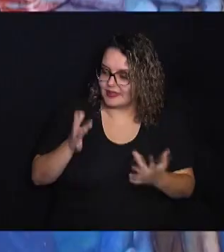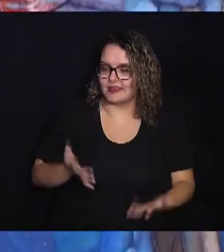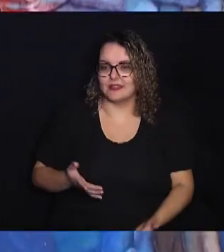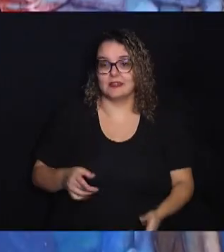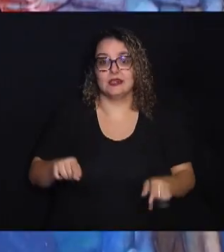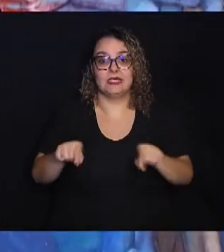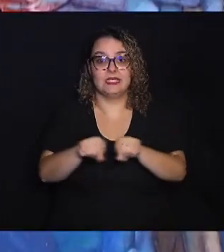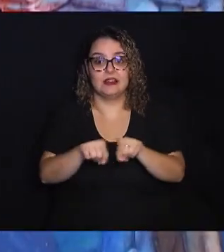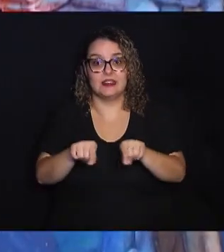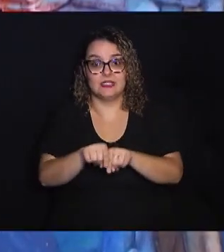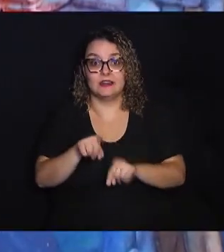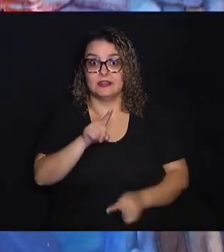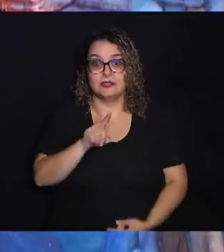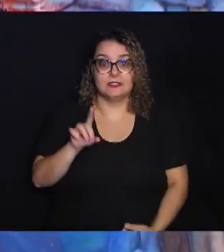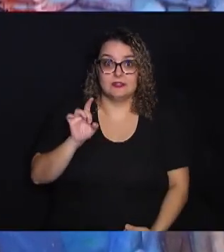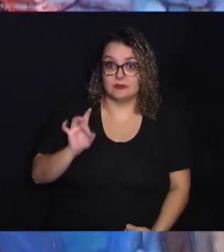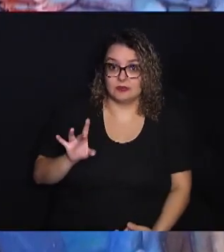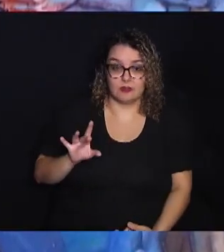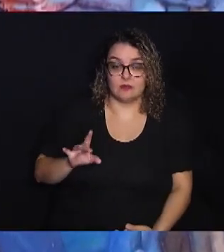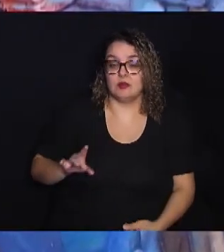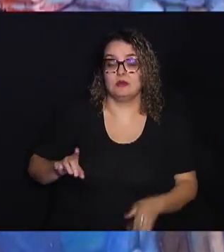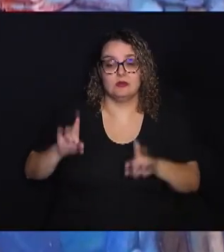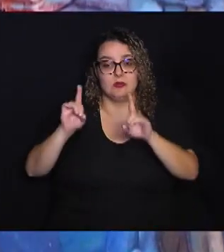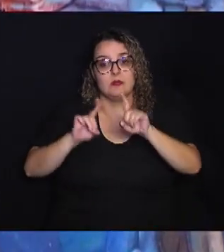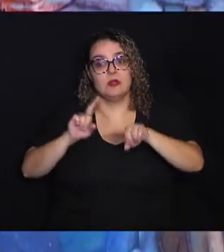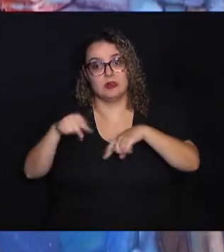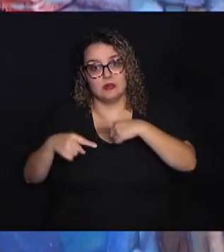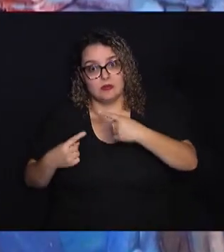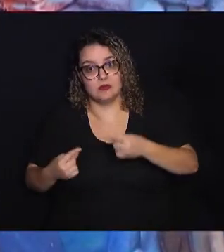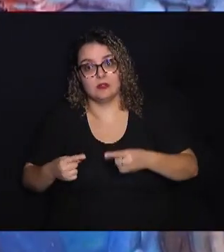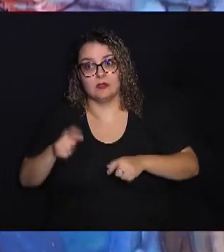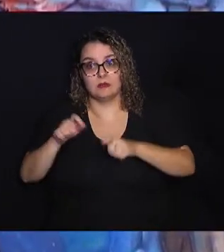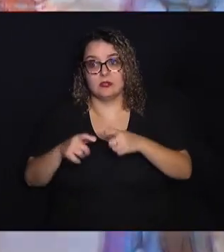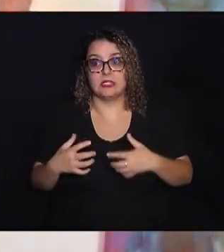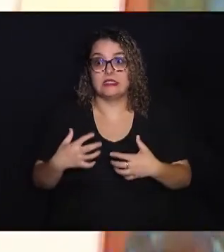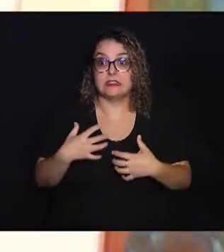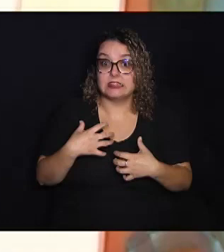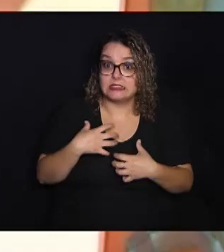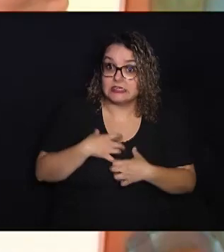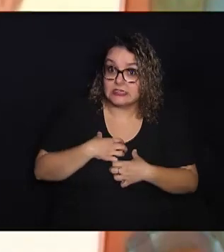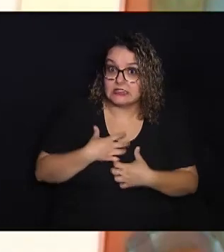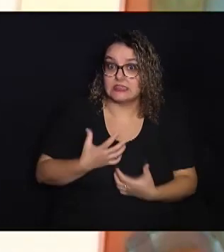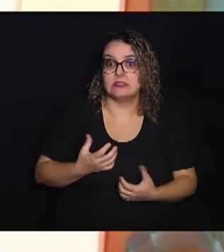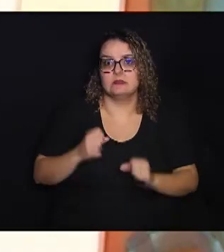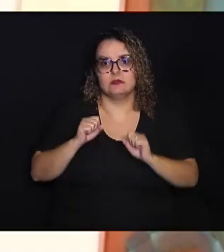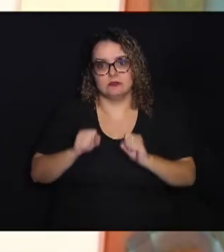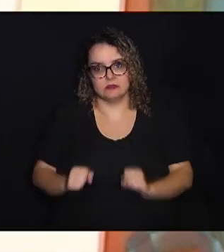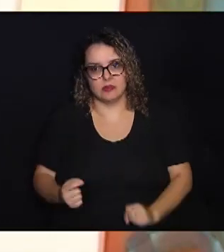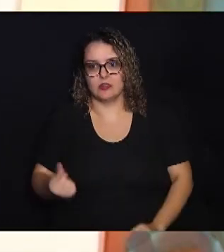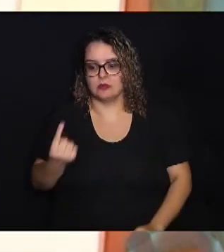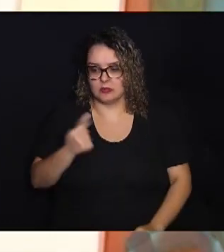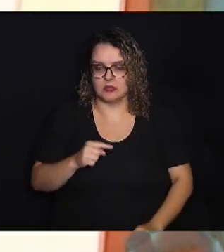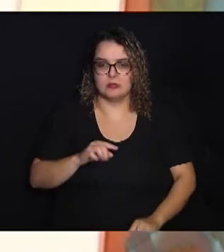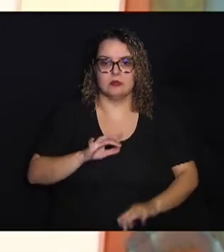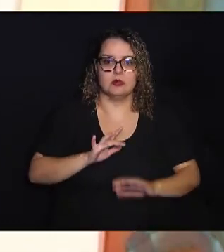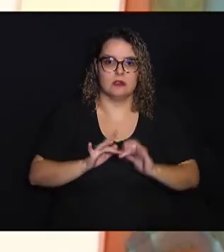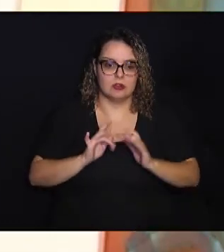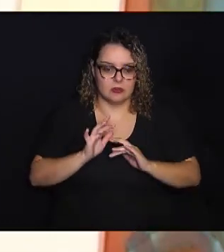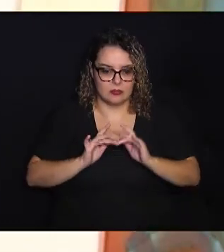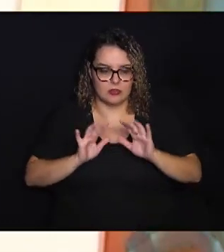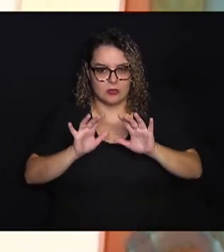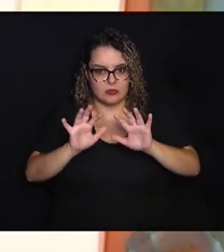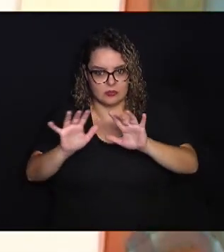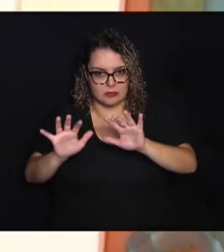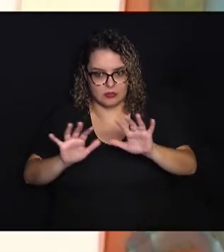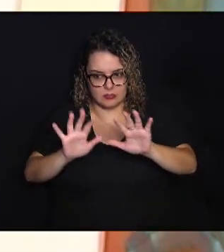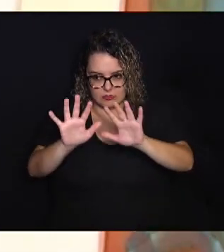Inclusive, não só pelos deficientes, mas outras pessoas que querem sentir isso, podem vir aqui e tocar nas obras também. Como